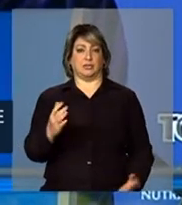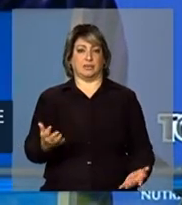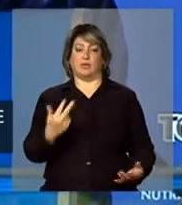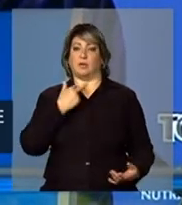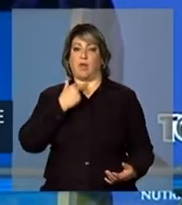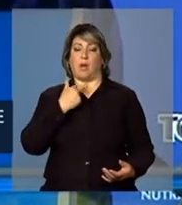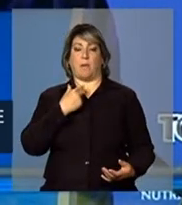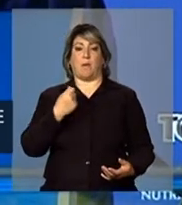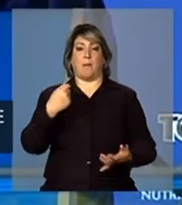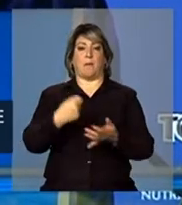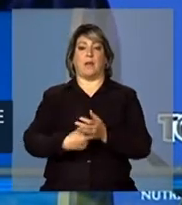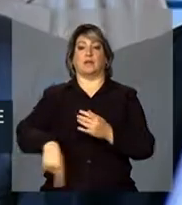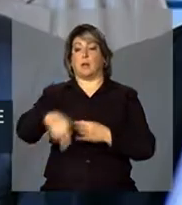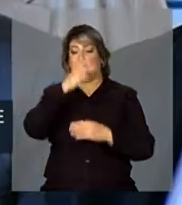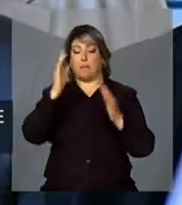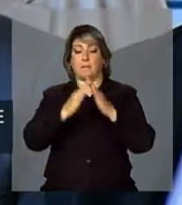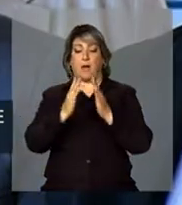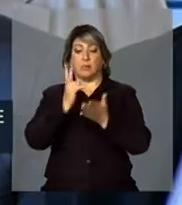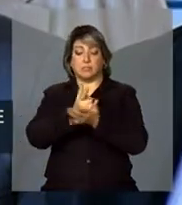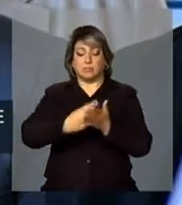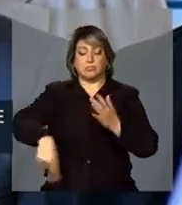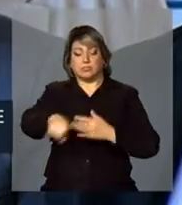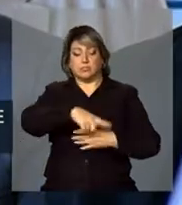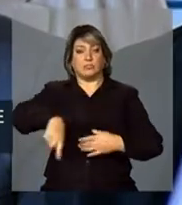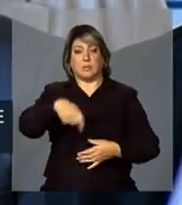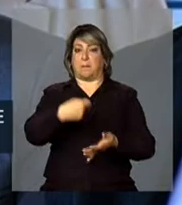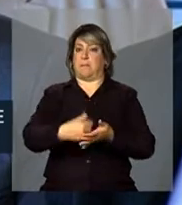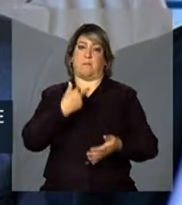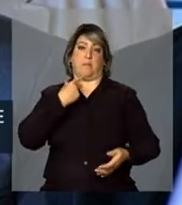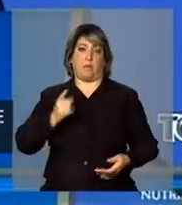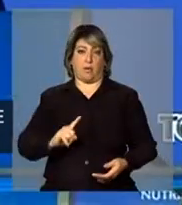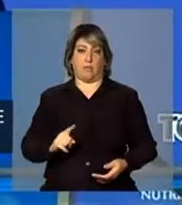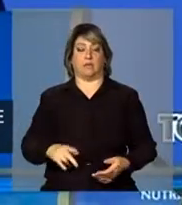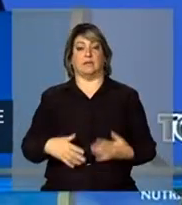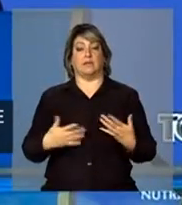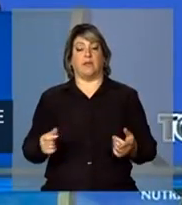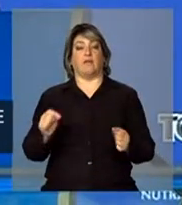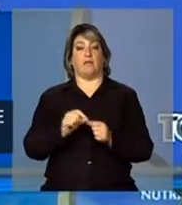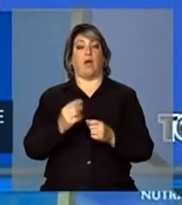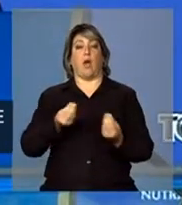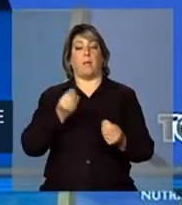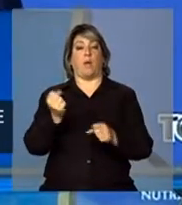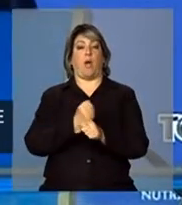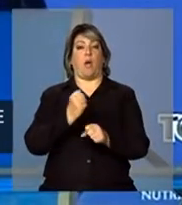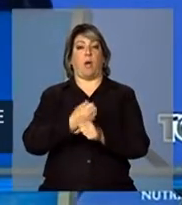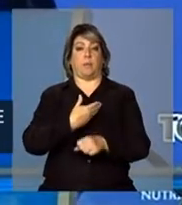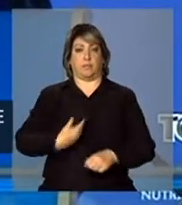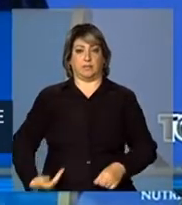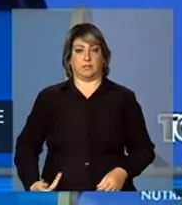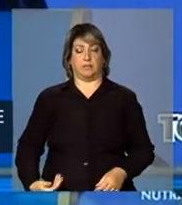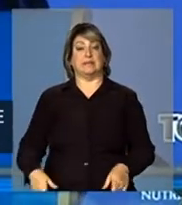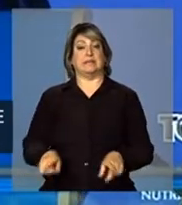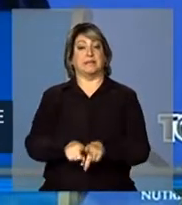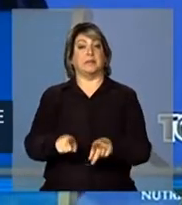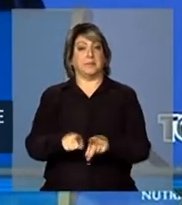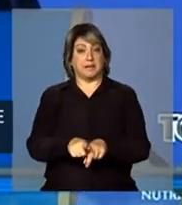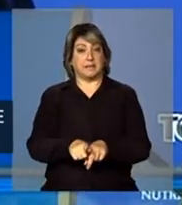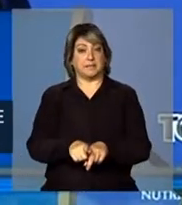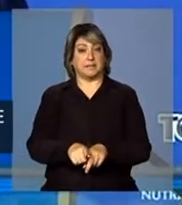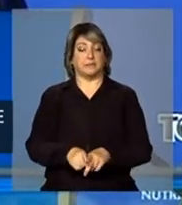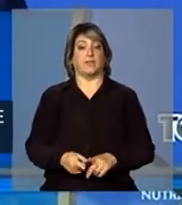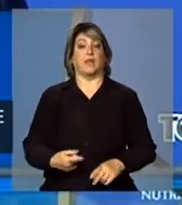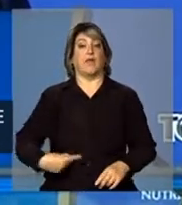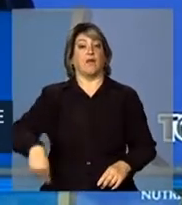de moradores da sua própria cidade. Então, iremos fazer como obra pública. Além disso,